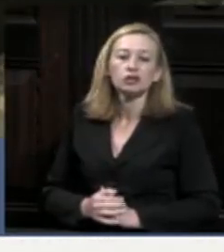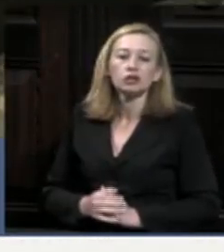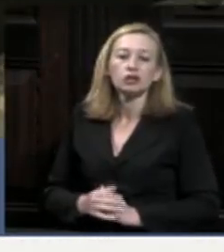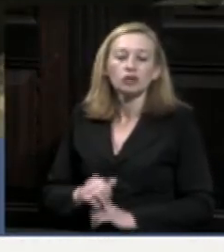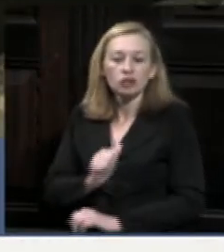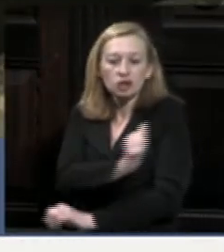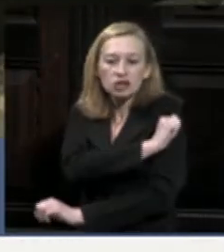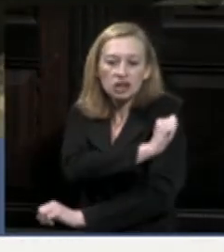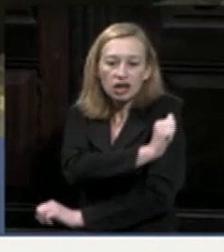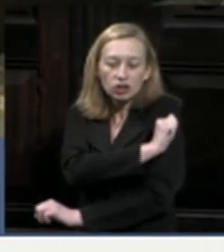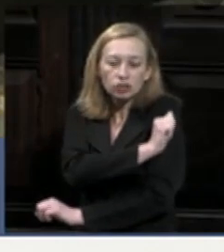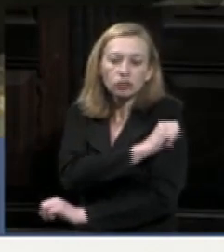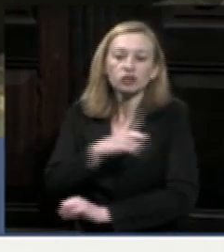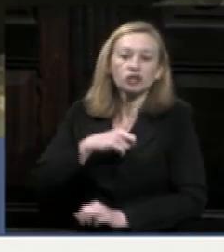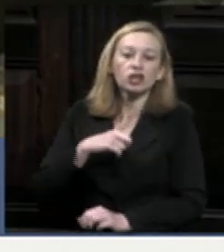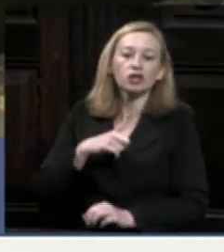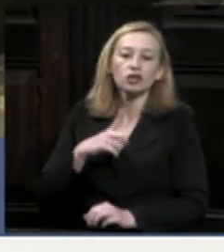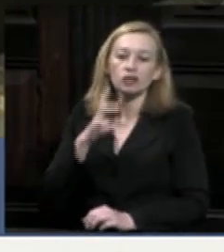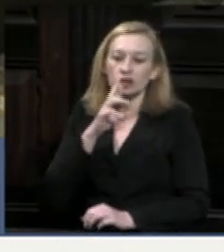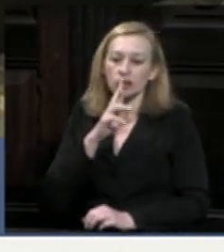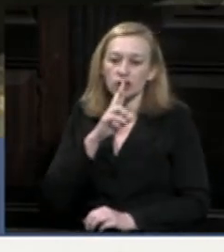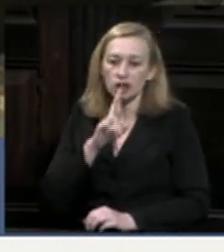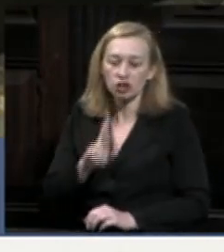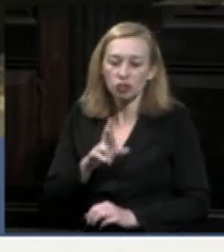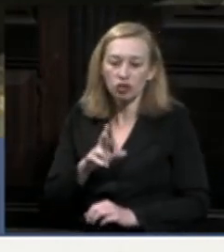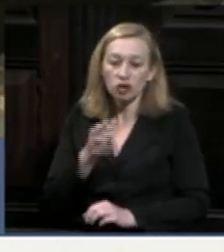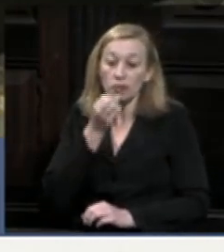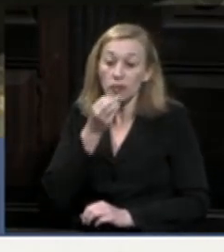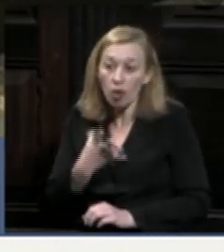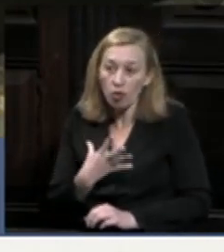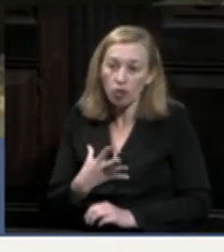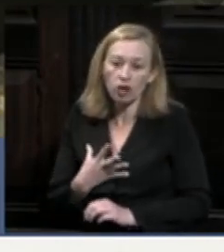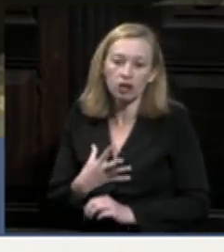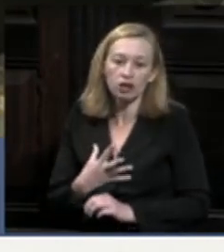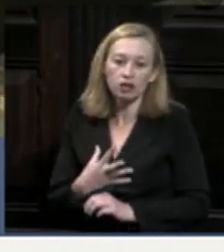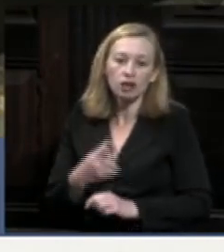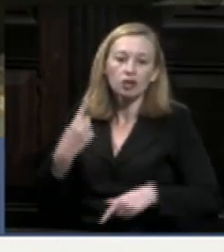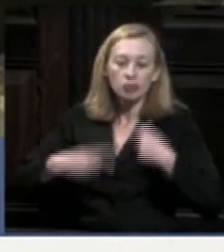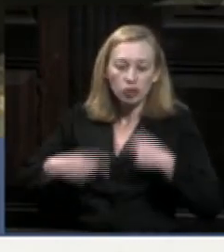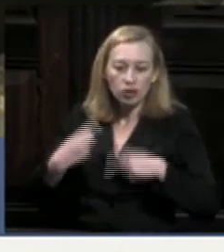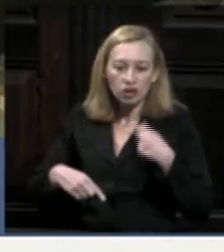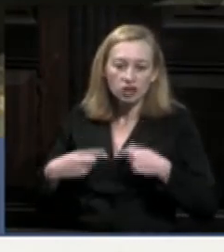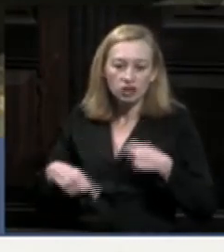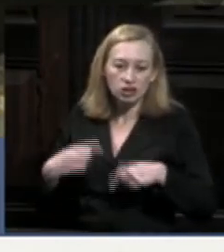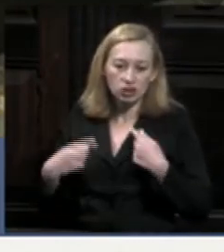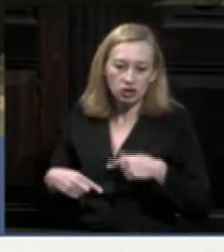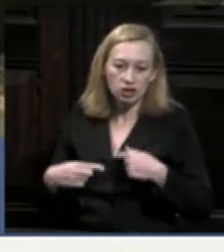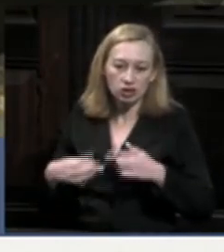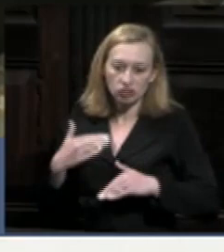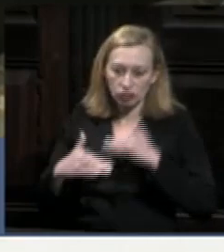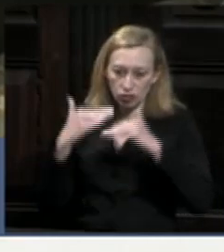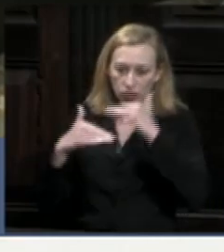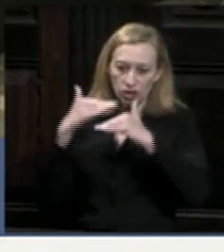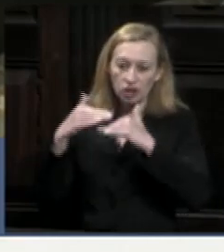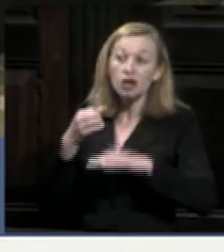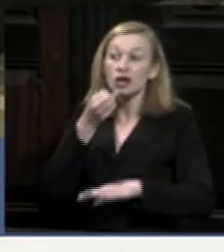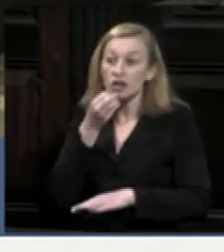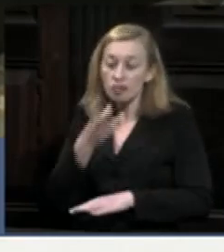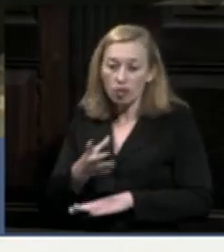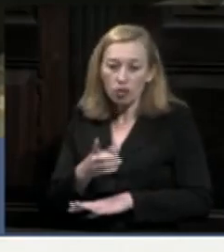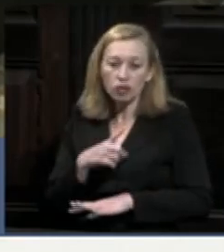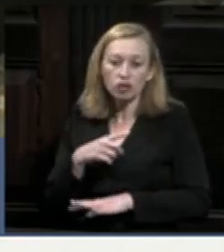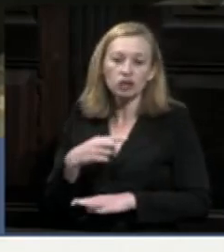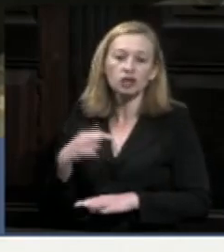têm um resultado espetacular e essa política precisa ser reafirmada então que bom que a gente aqui na assembléia